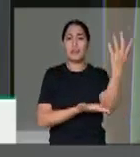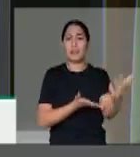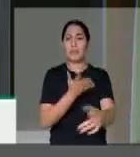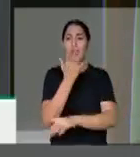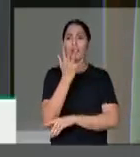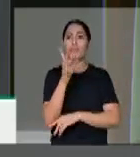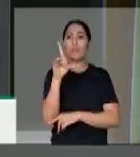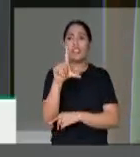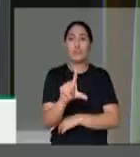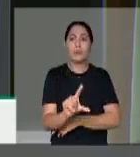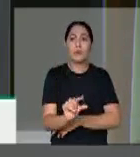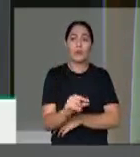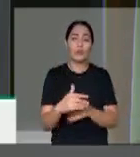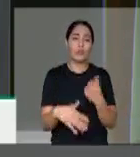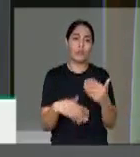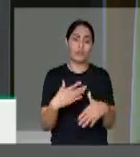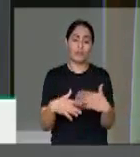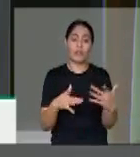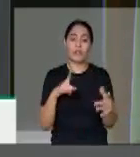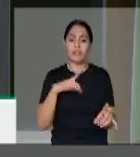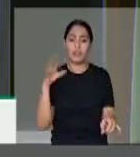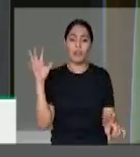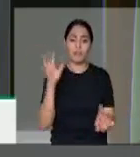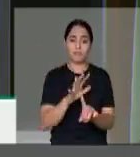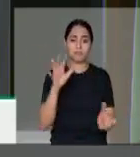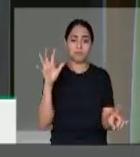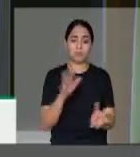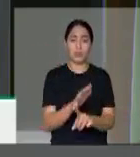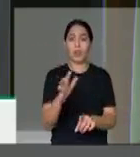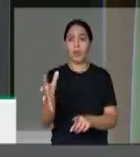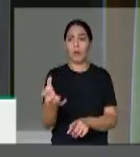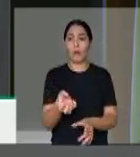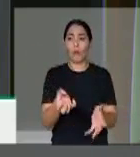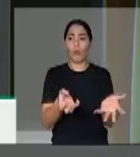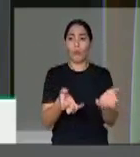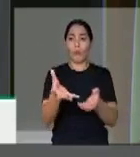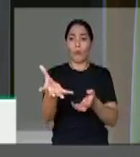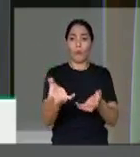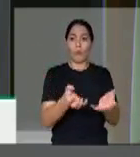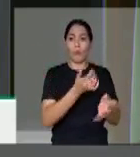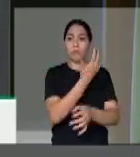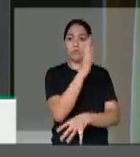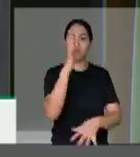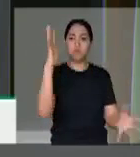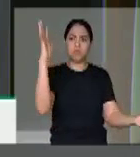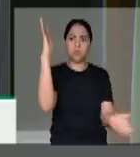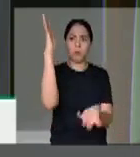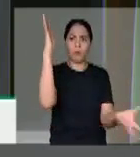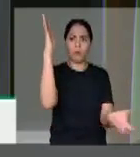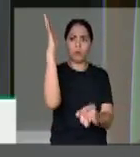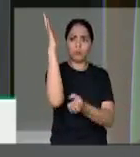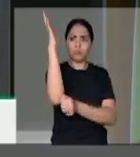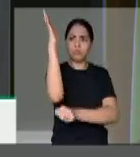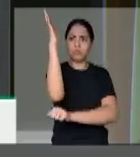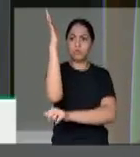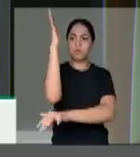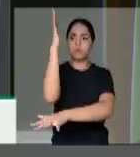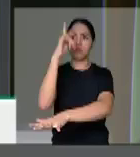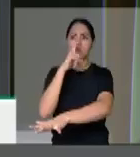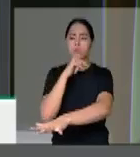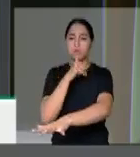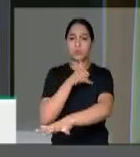continuar esse trabalho. O impacto sobre a capacidade de captar e bombear água para a atmosfera é